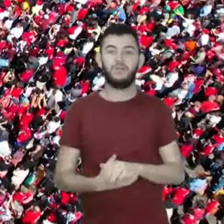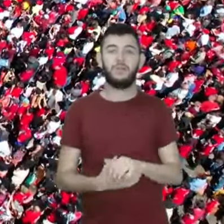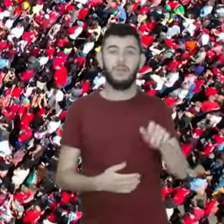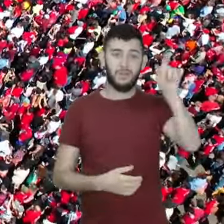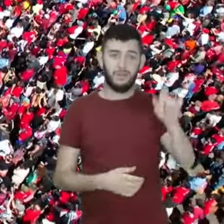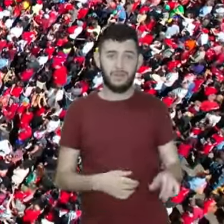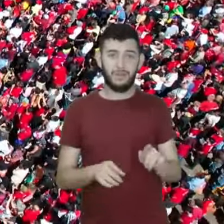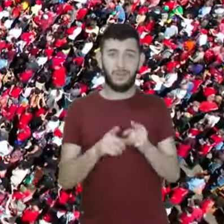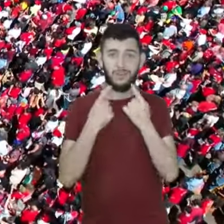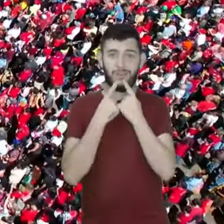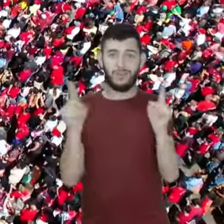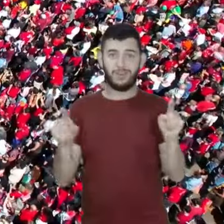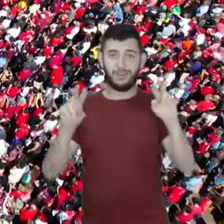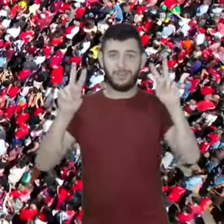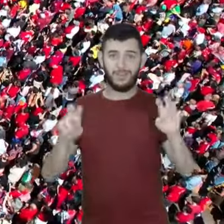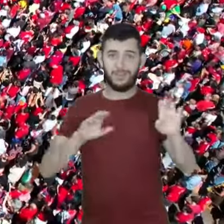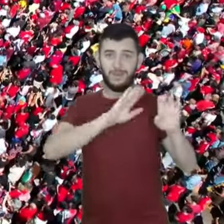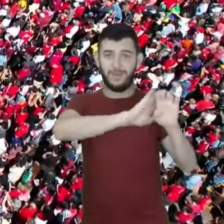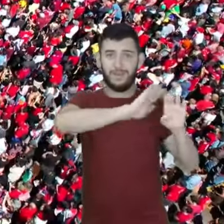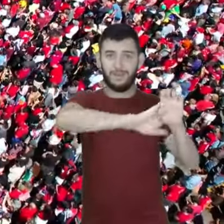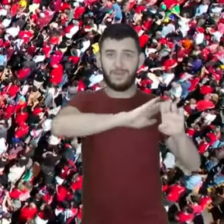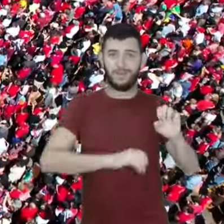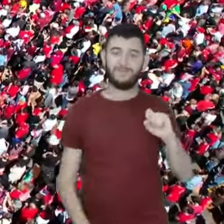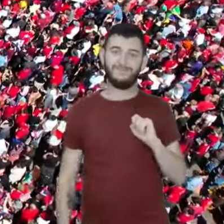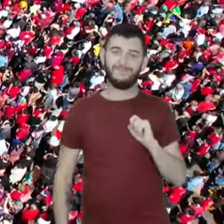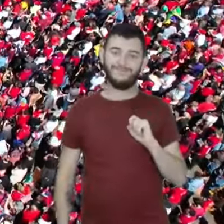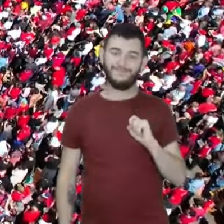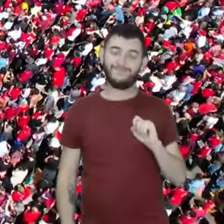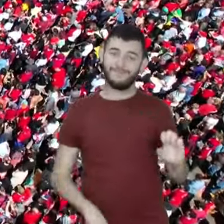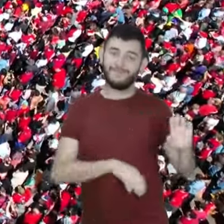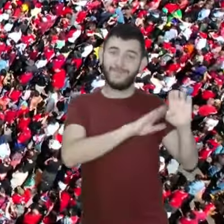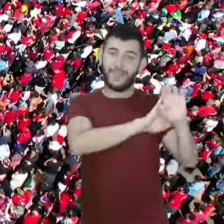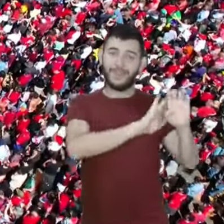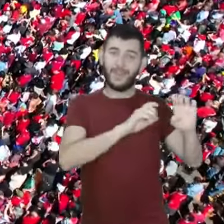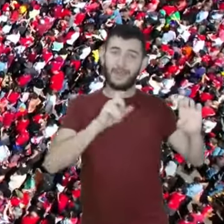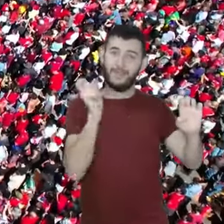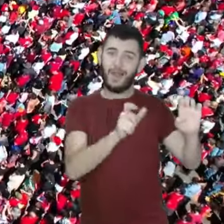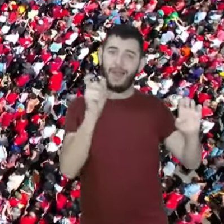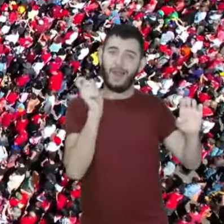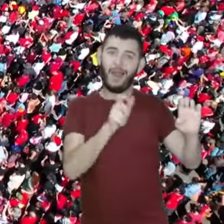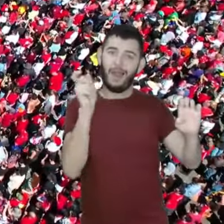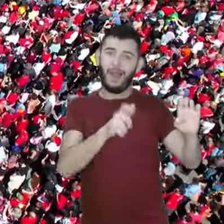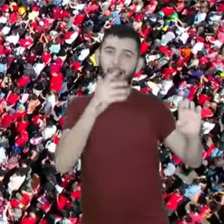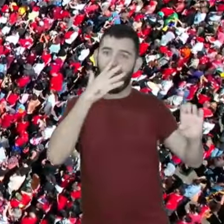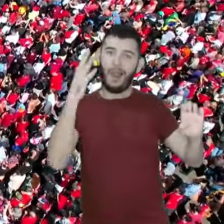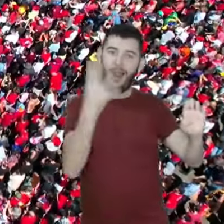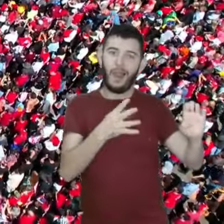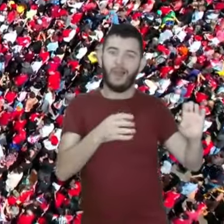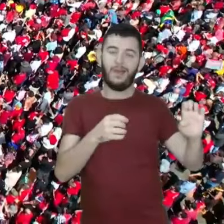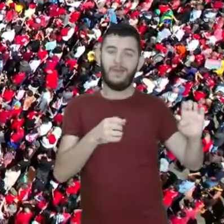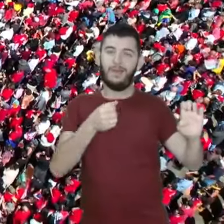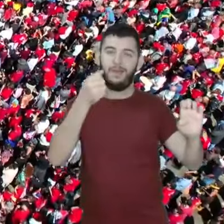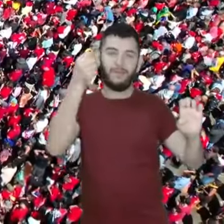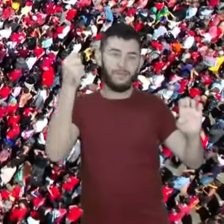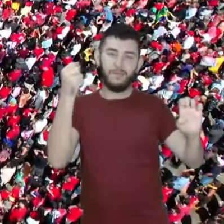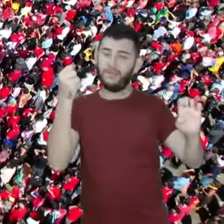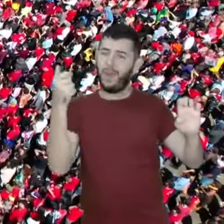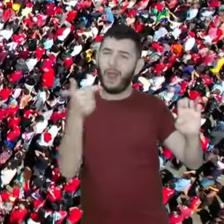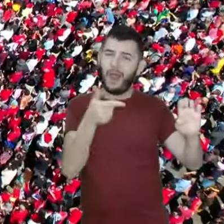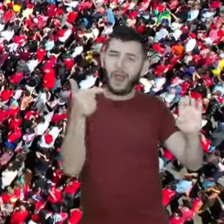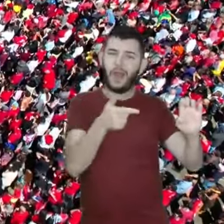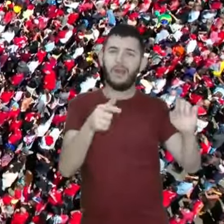Ele foi criticar a esquerda, dizendo que a esquerda não vai votar mais. Olha, não seria melhor